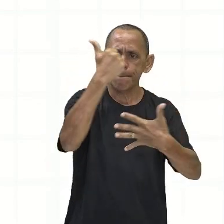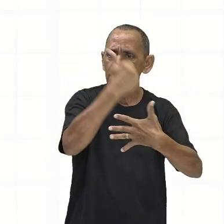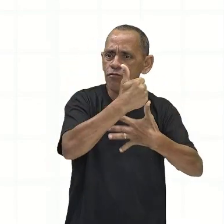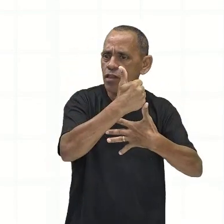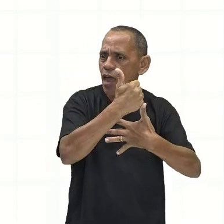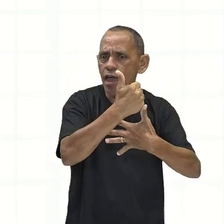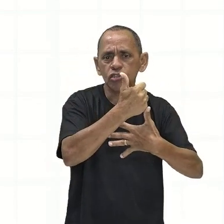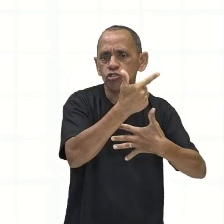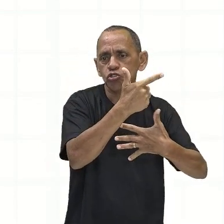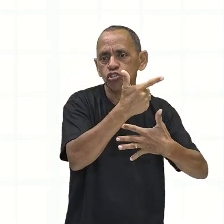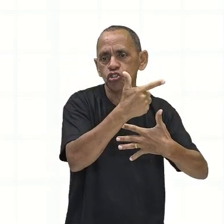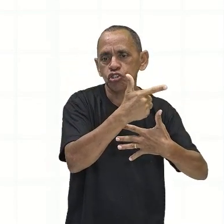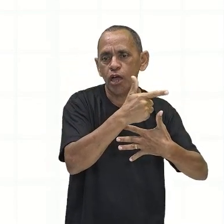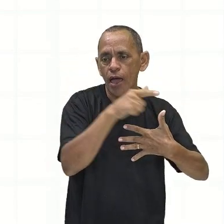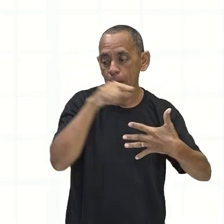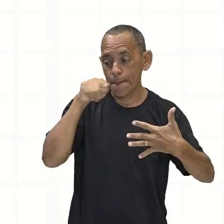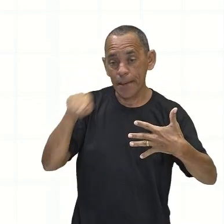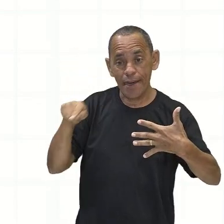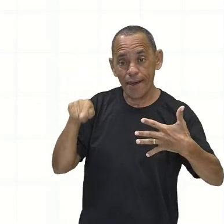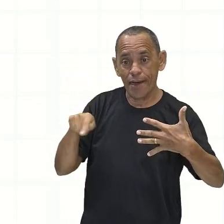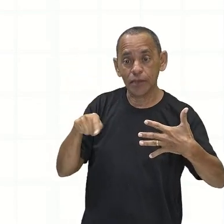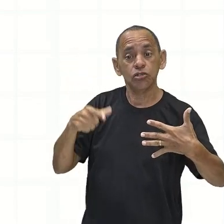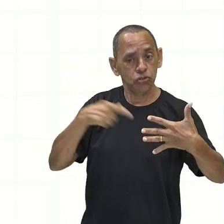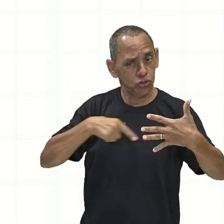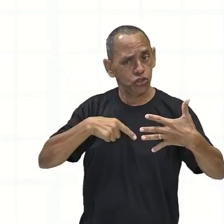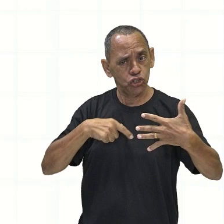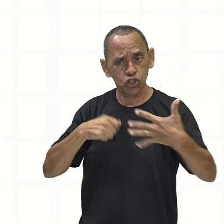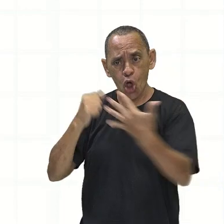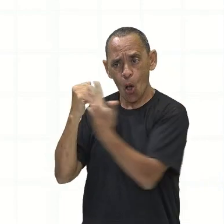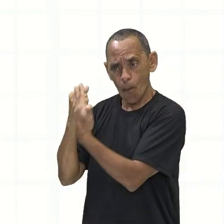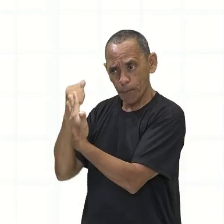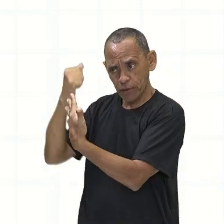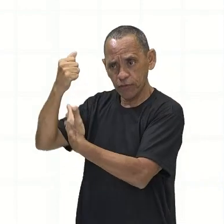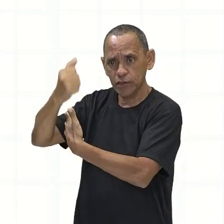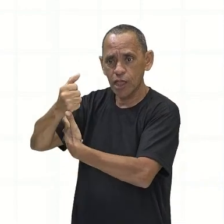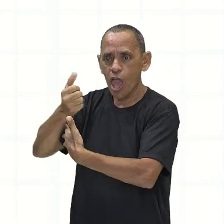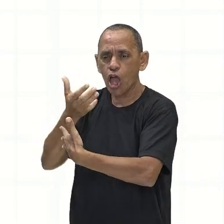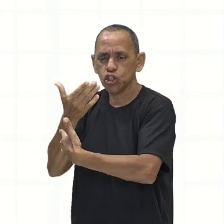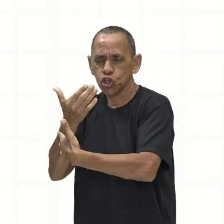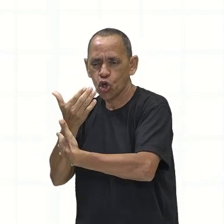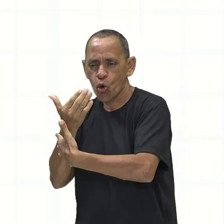privilégio que os urubus tinham. Então, notem aí que os pronomes eles vão retomando